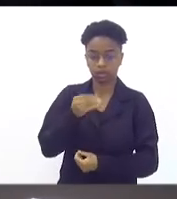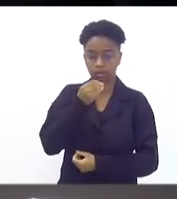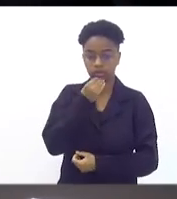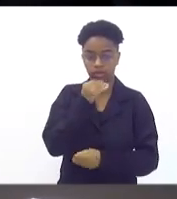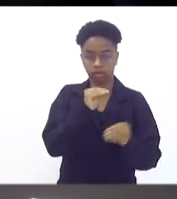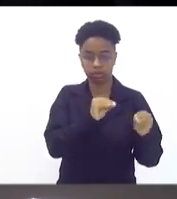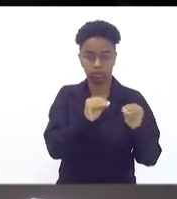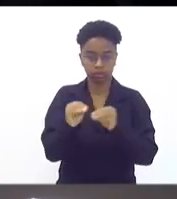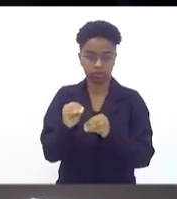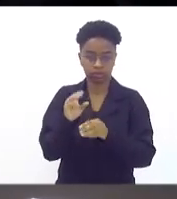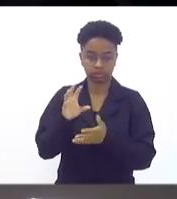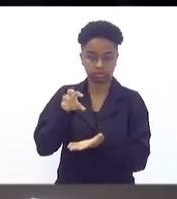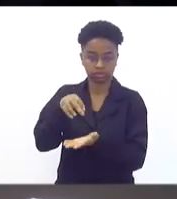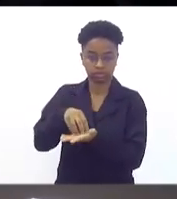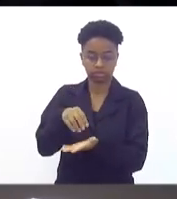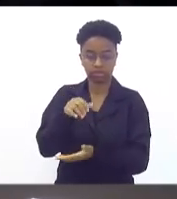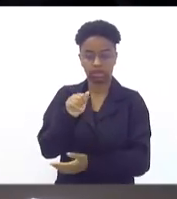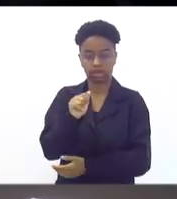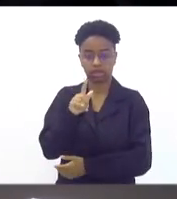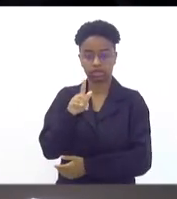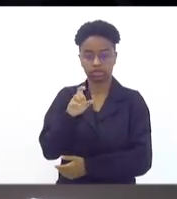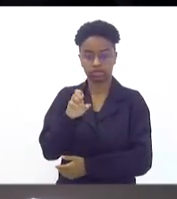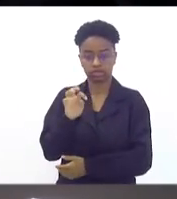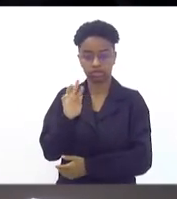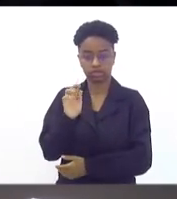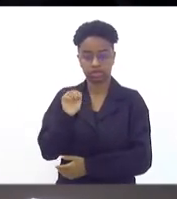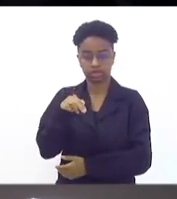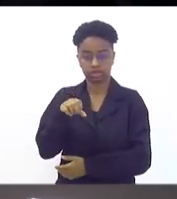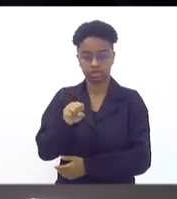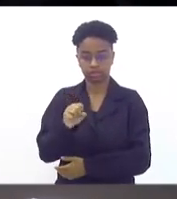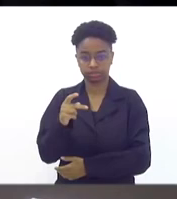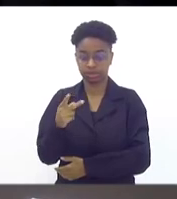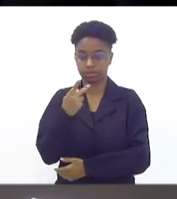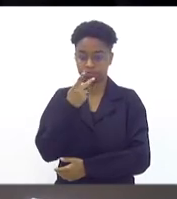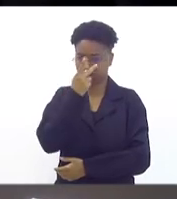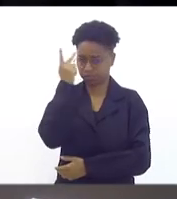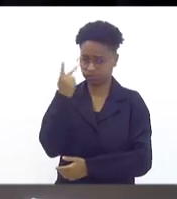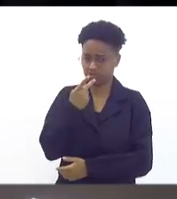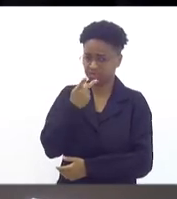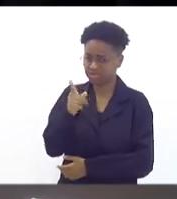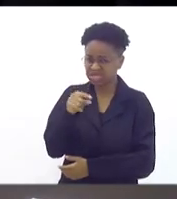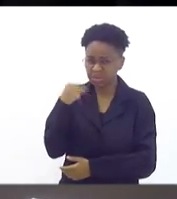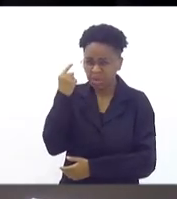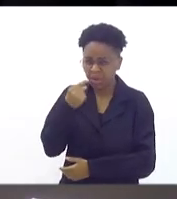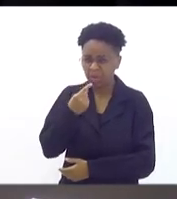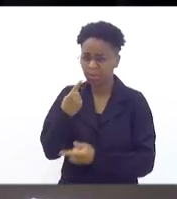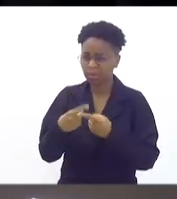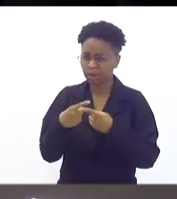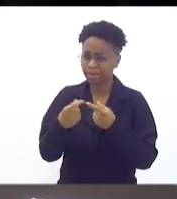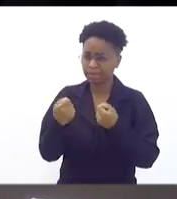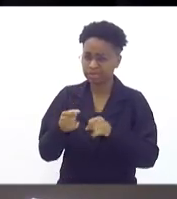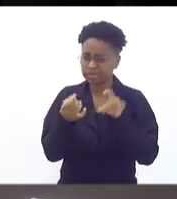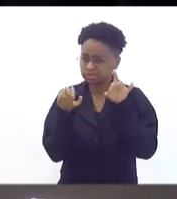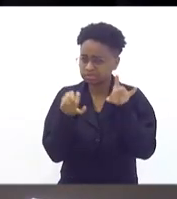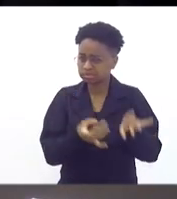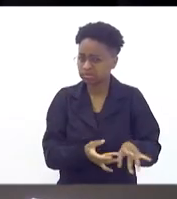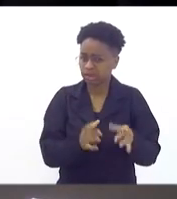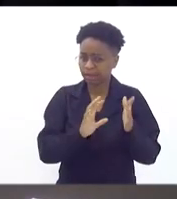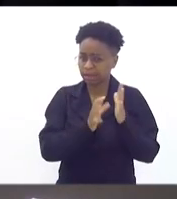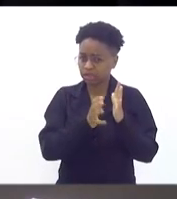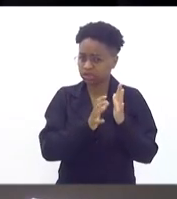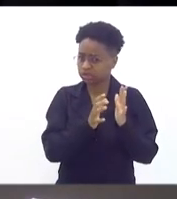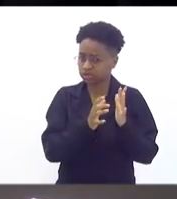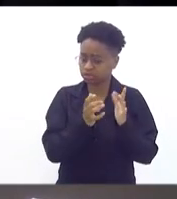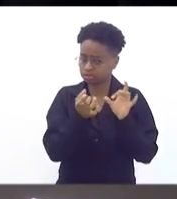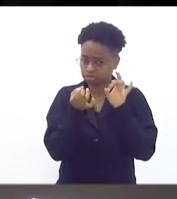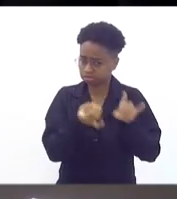muitas pessoas chegaram para mim e fala assim cara você é louco rapaz você indo para ali você tem que abrir mão né tem que se desvincular de partido